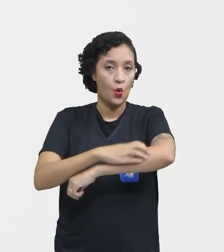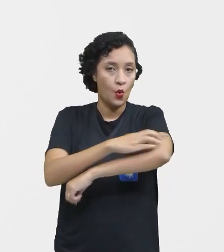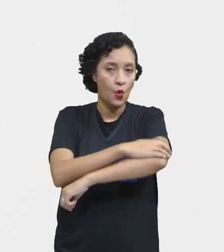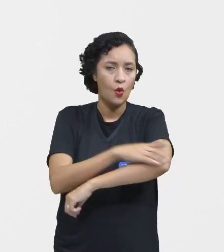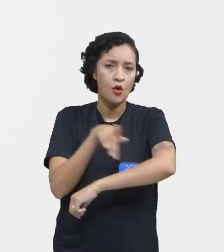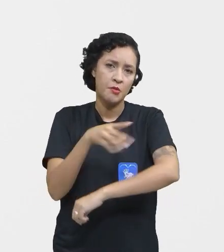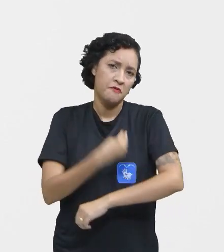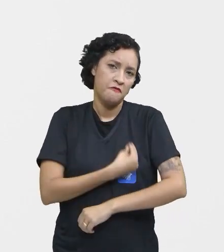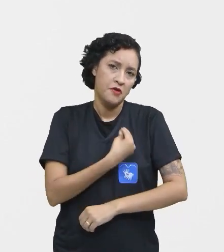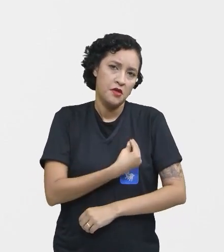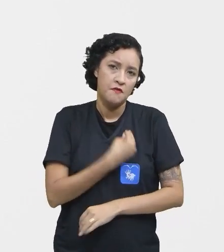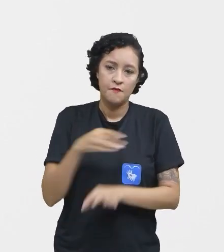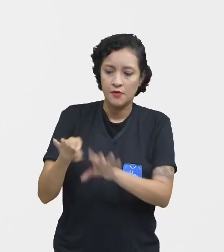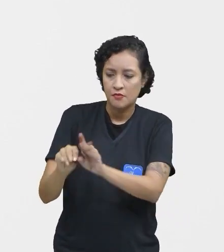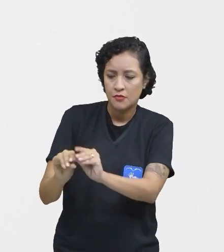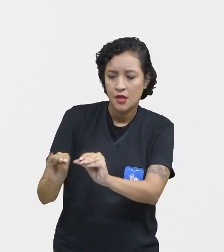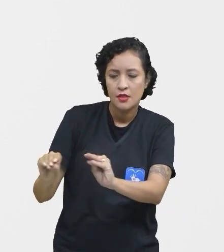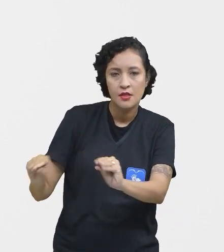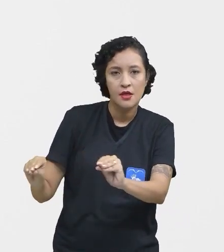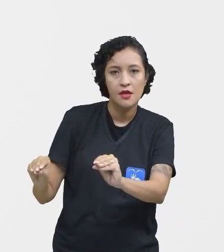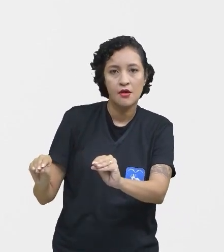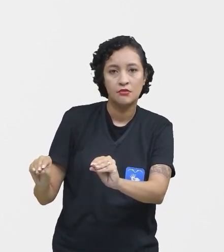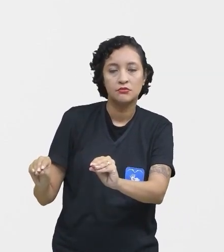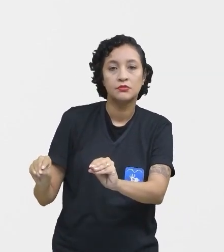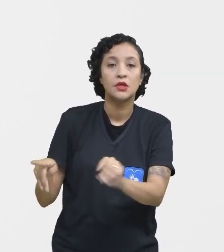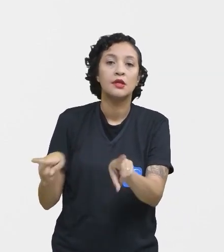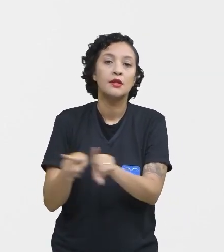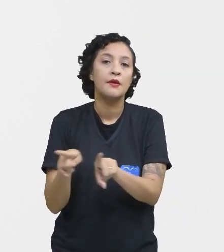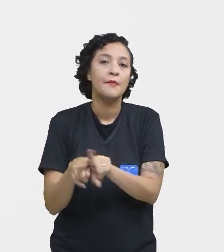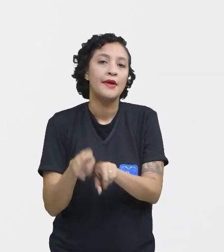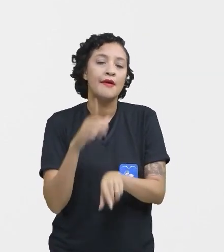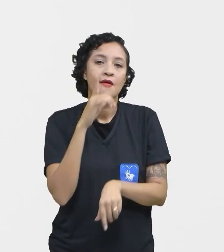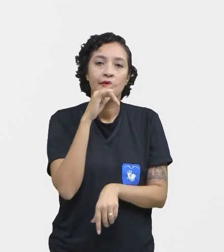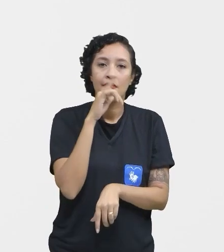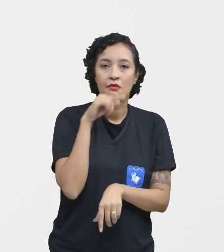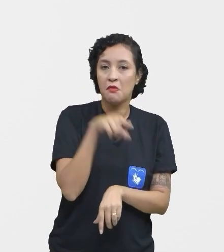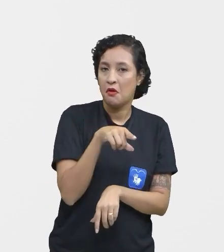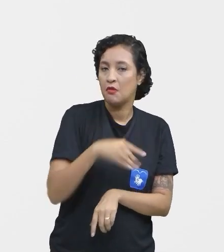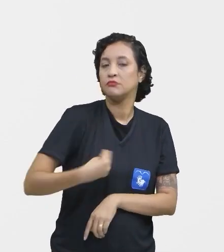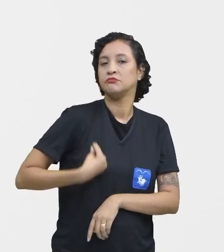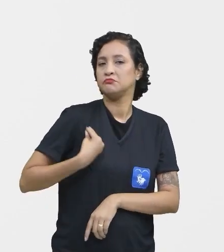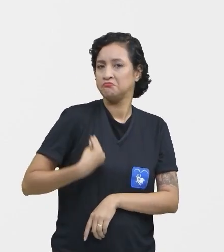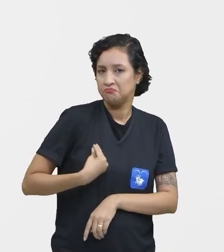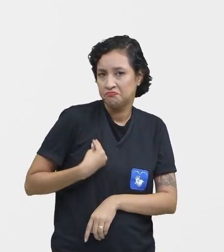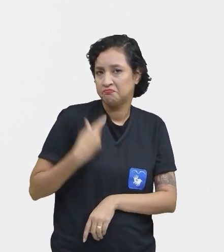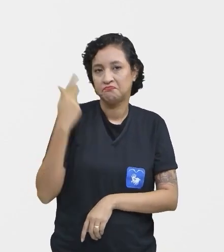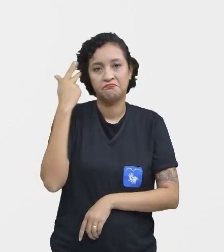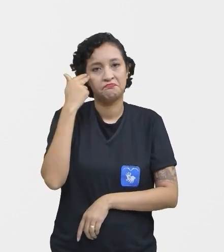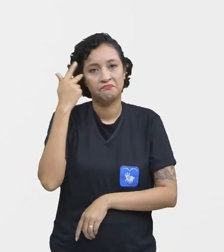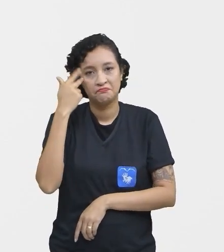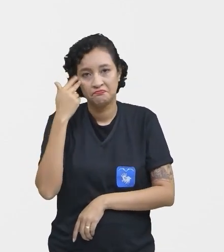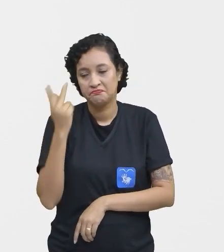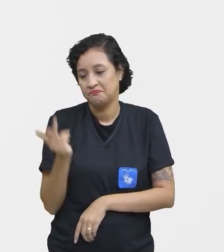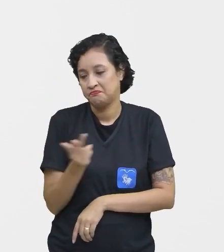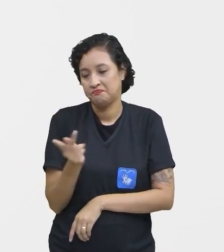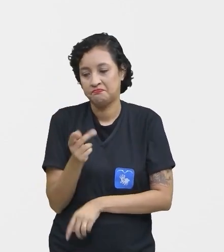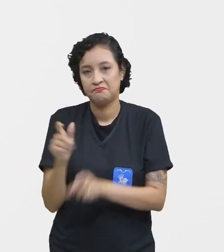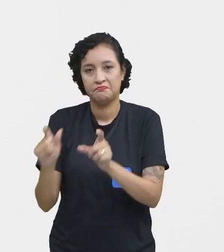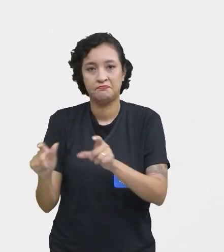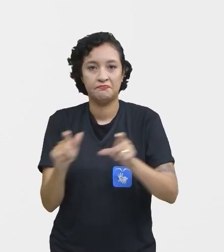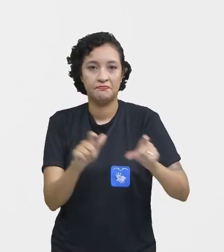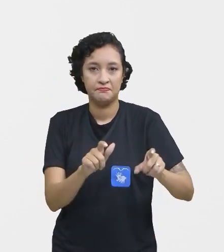terra firme, como também conseguem tranquilamente sobreviver em